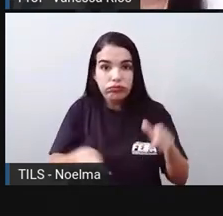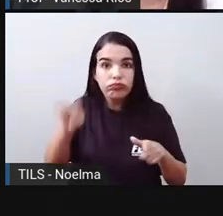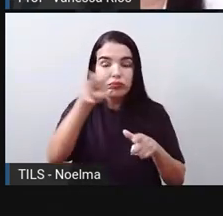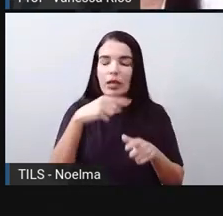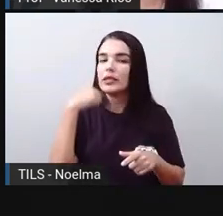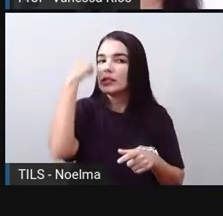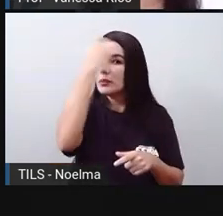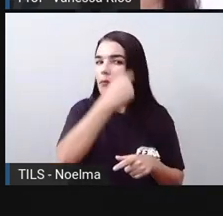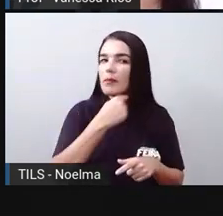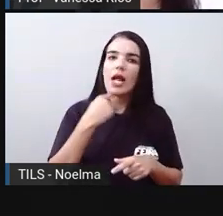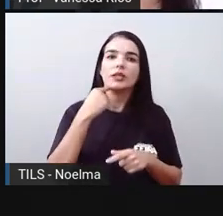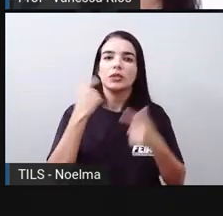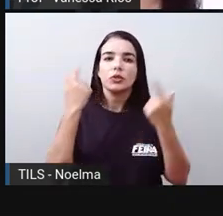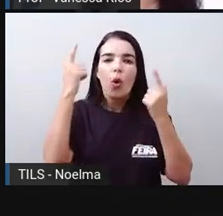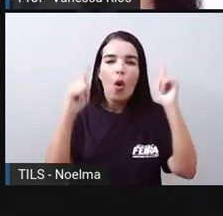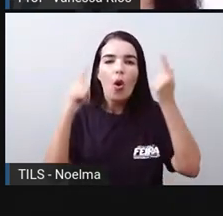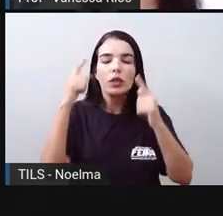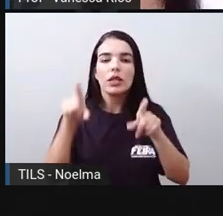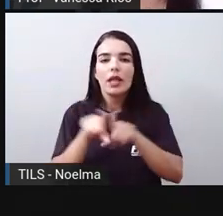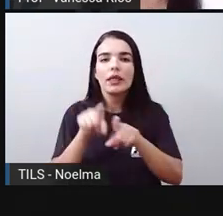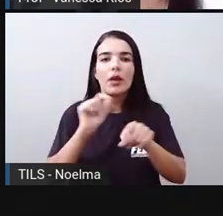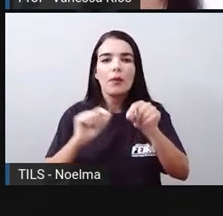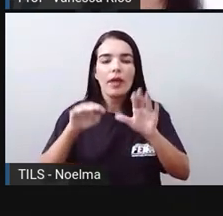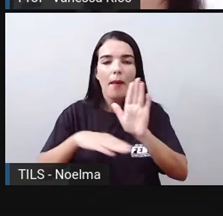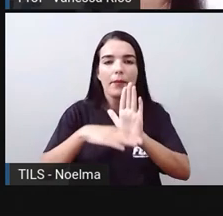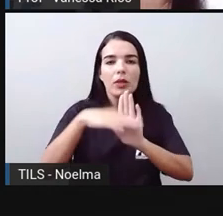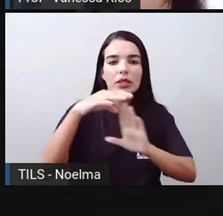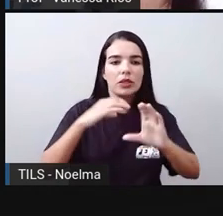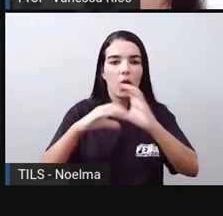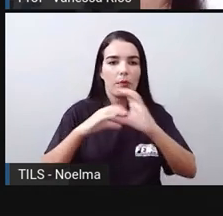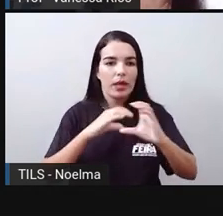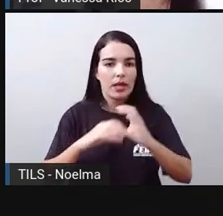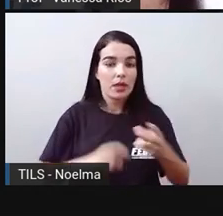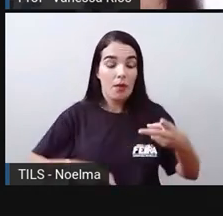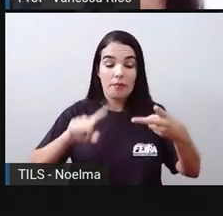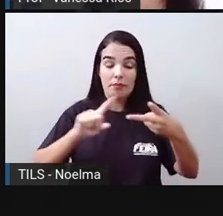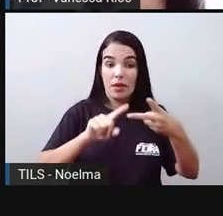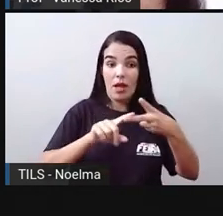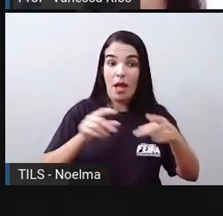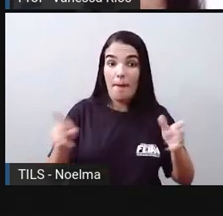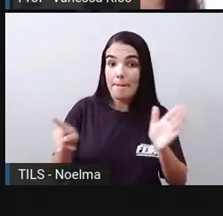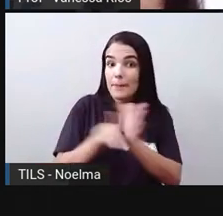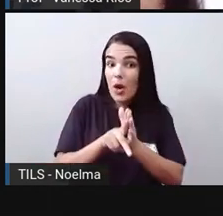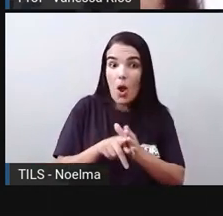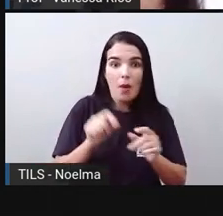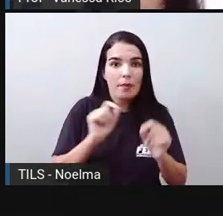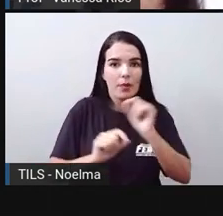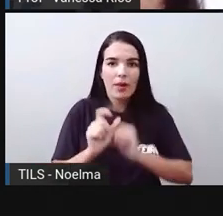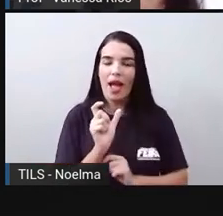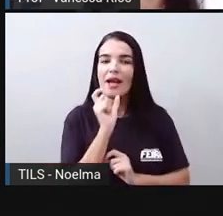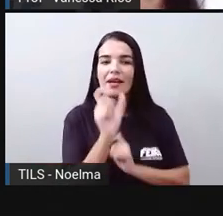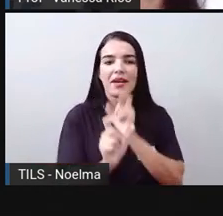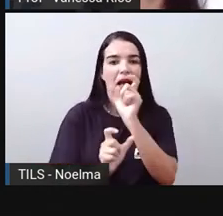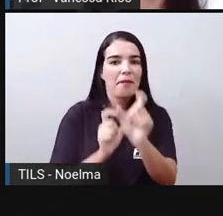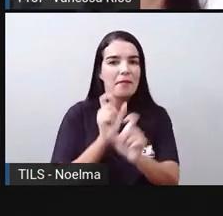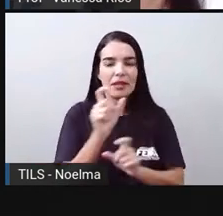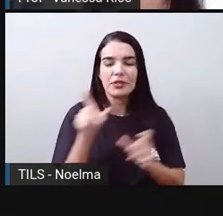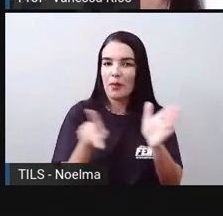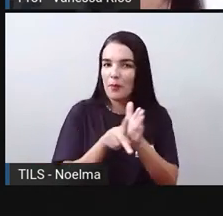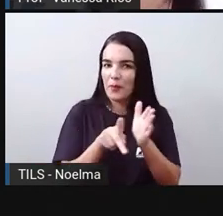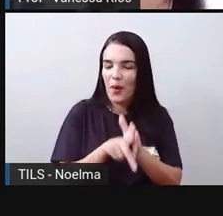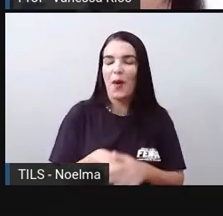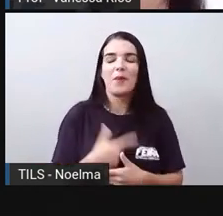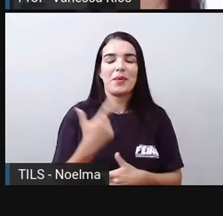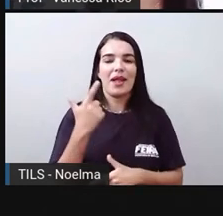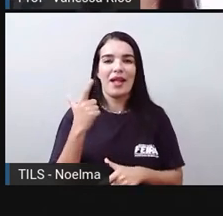para fazer parte do processo de comunicação. Ela possui organização gramatical própria, então ela